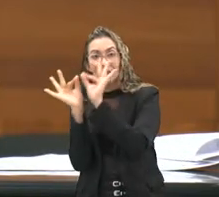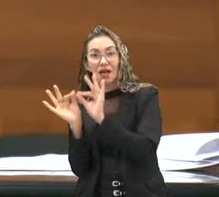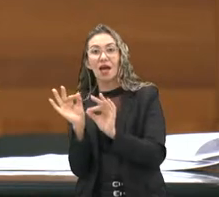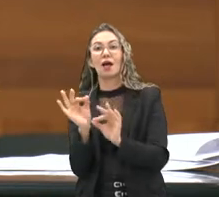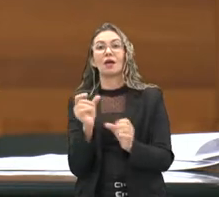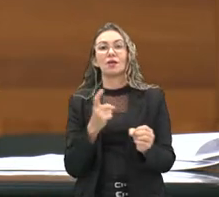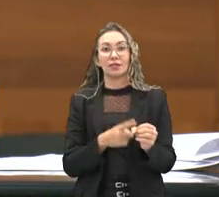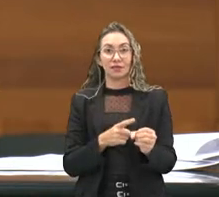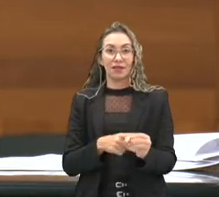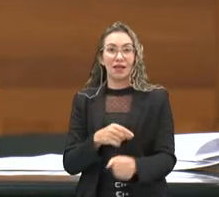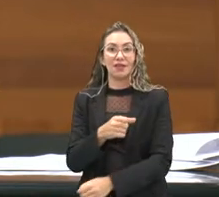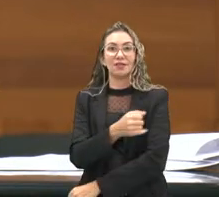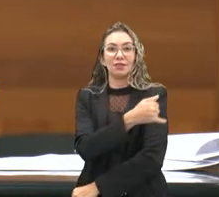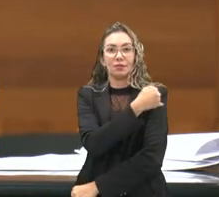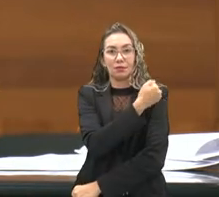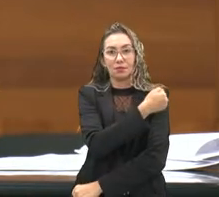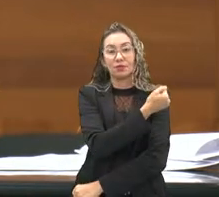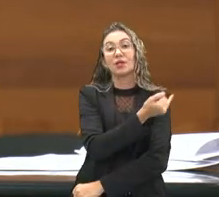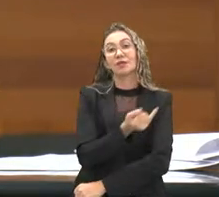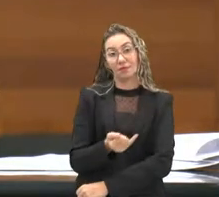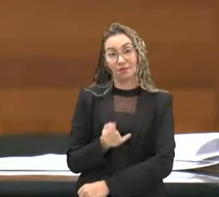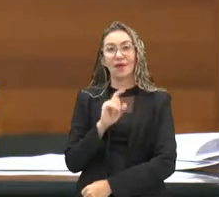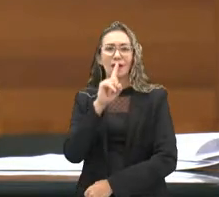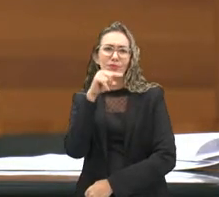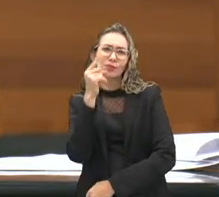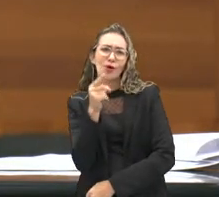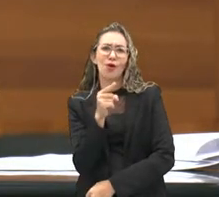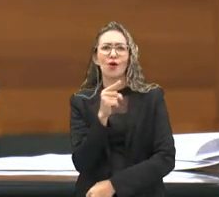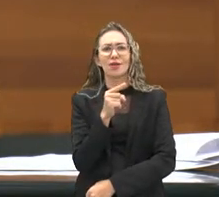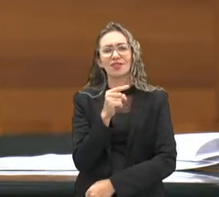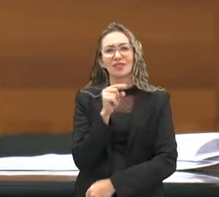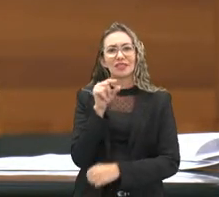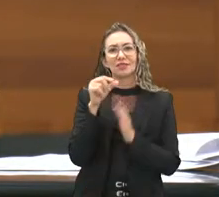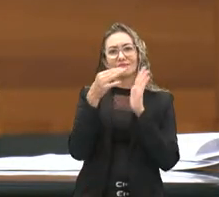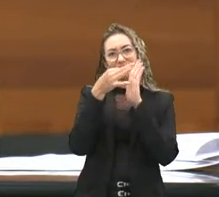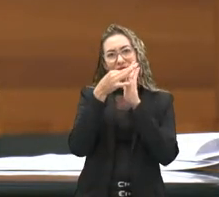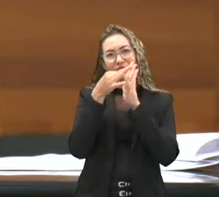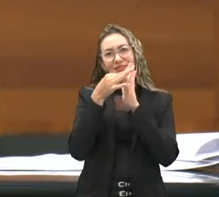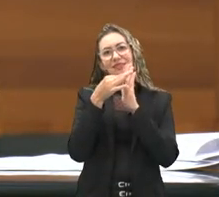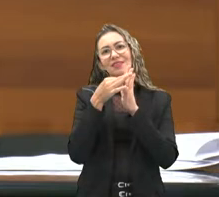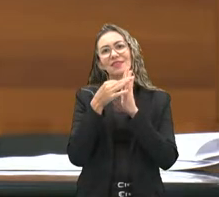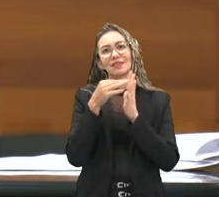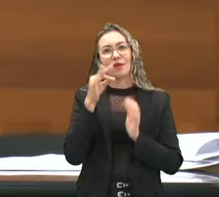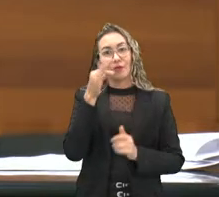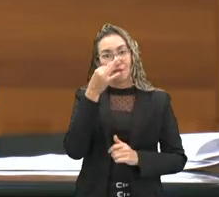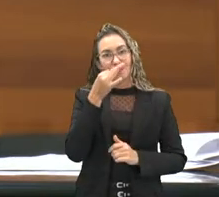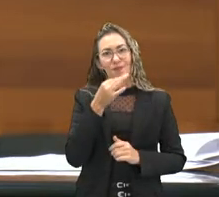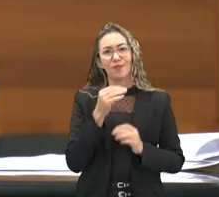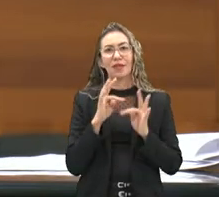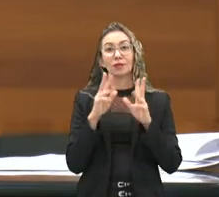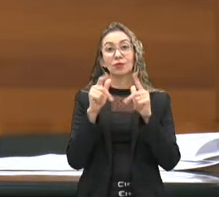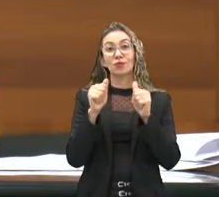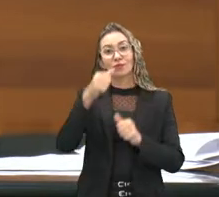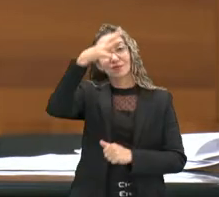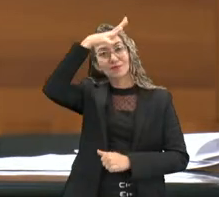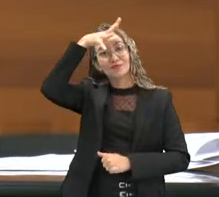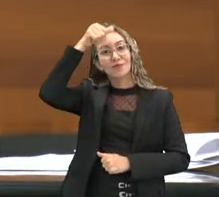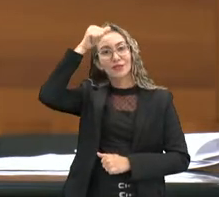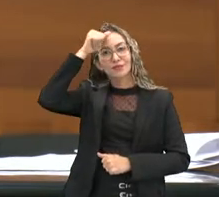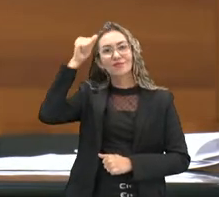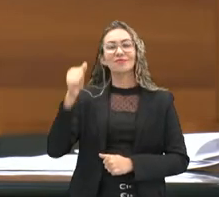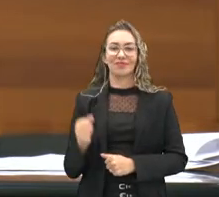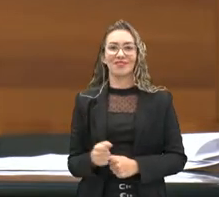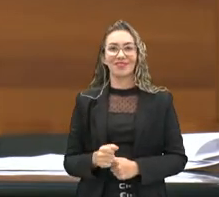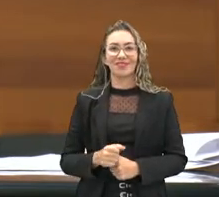e daqui a pouco vai fazer também uma pequena fala para todo o Mato Grosso. É com muita emoção